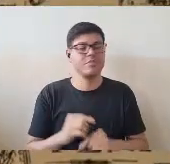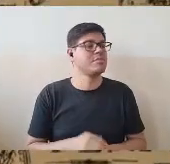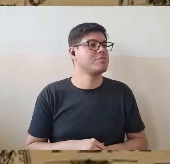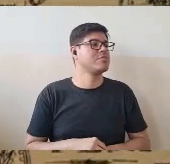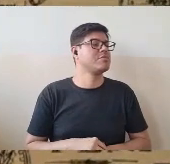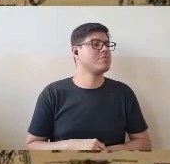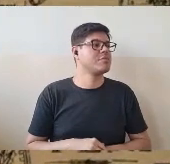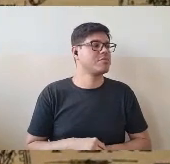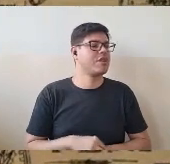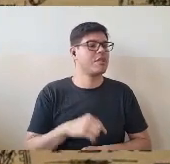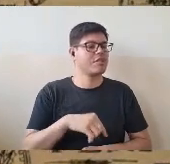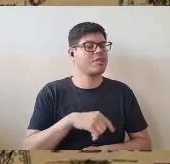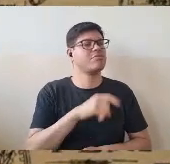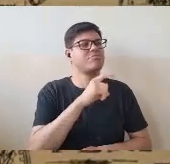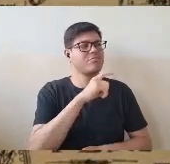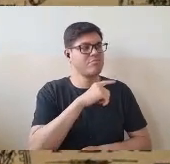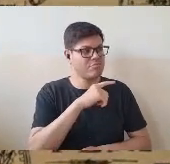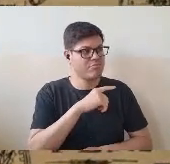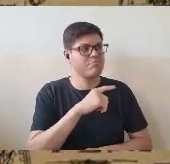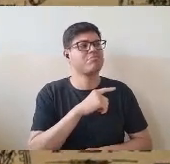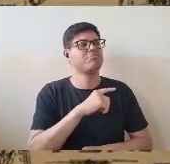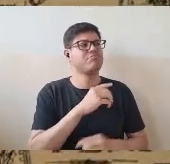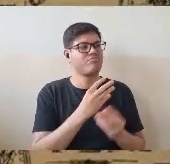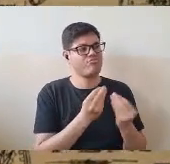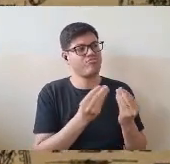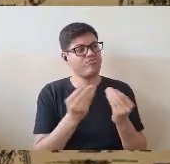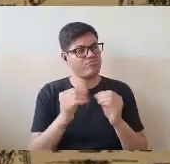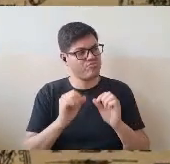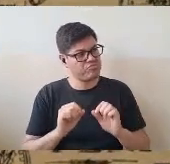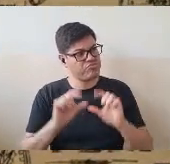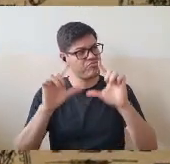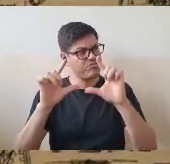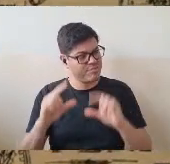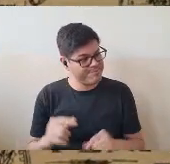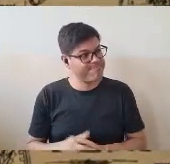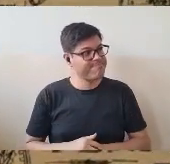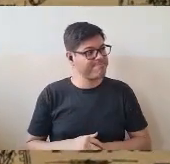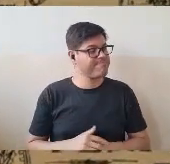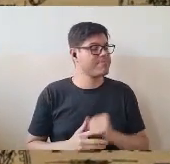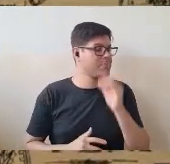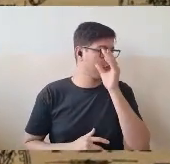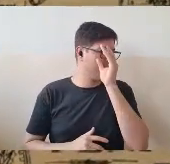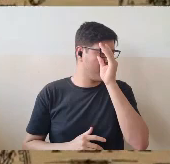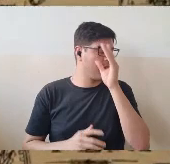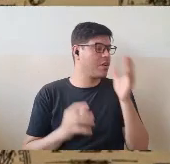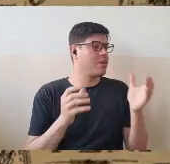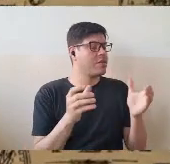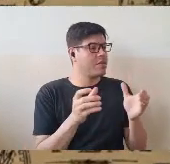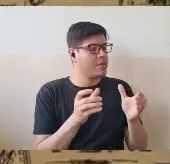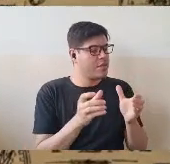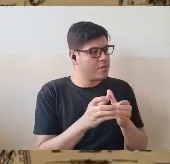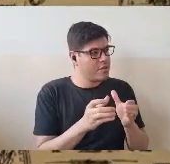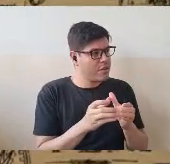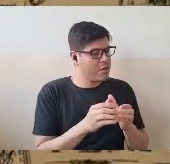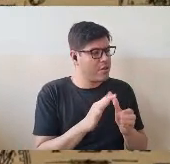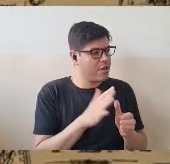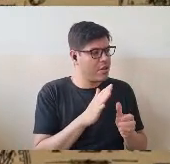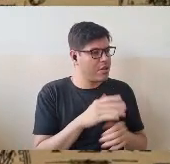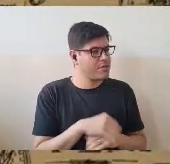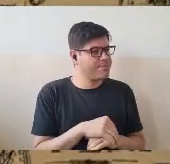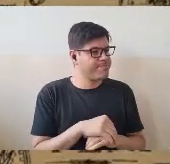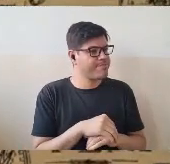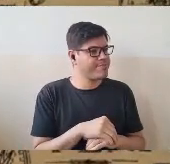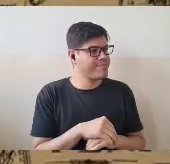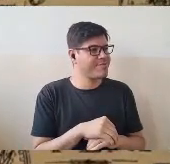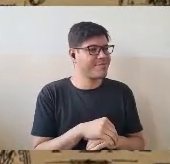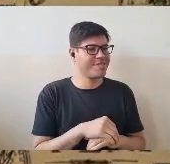bastante pediatra. Tem hoje bastante. Talvez, não sei se é o grupo que você procurou, mas tem pediatra espalhado para tudo quanto é canto,